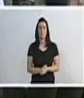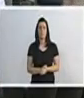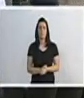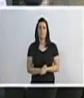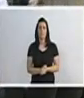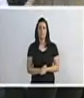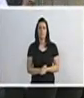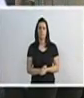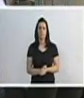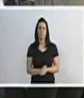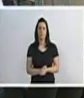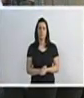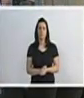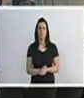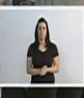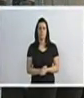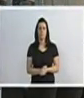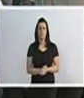Felipe.